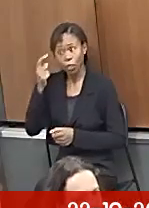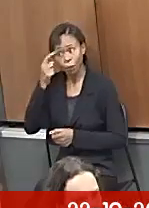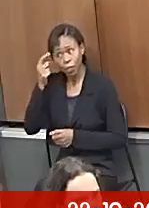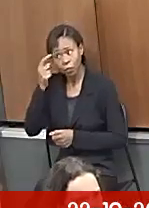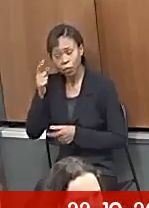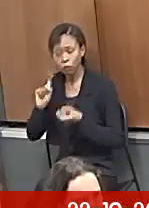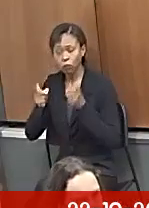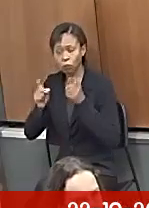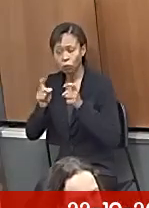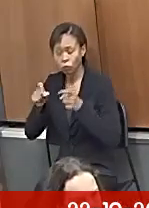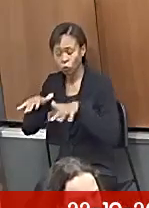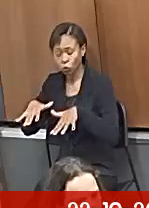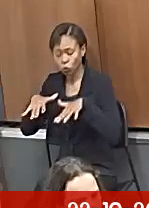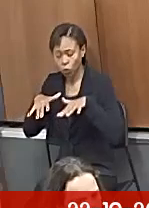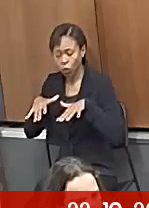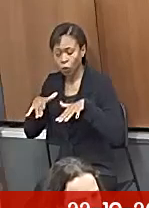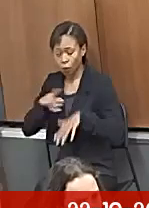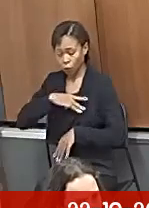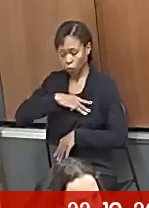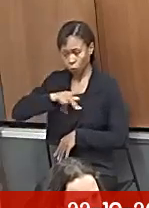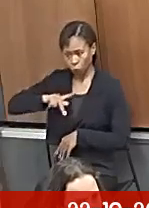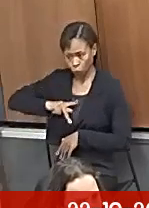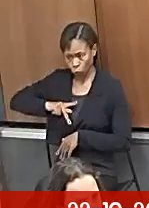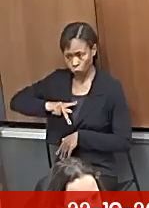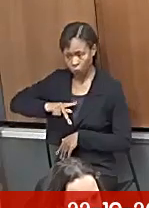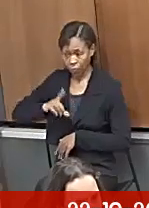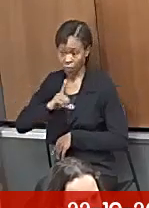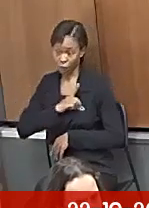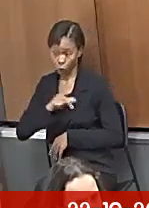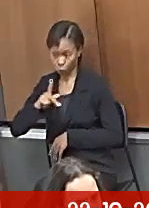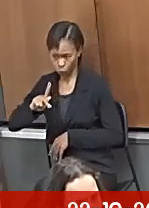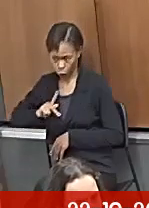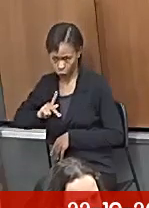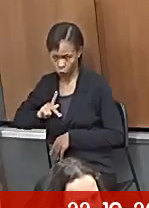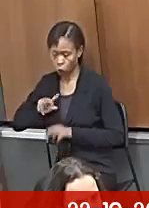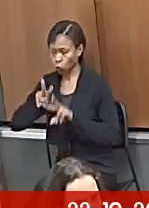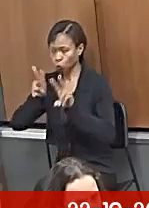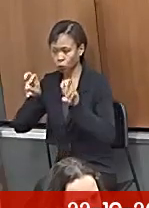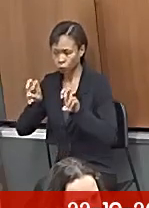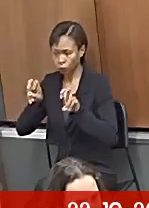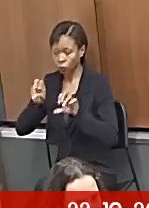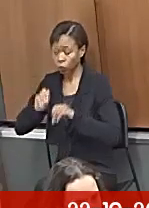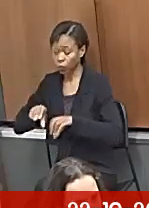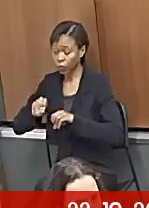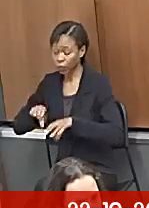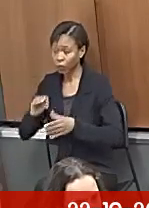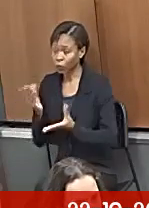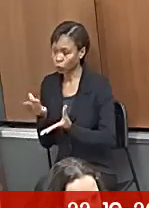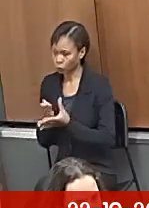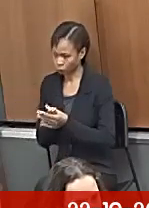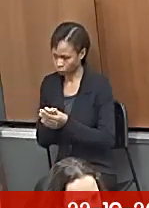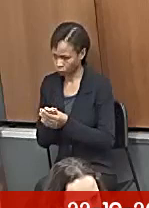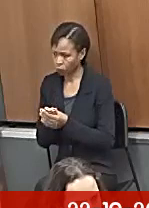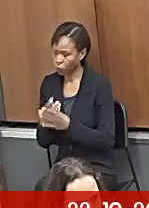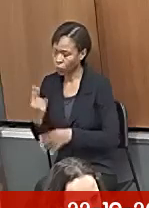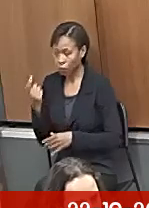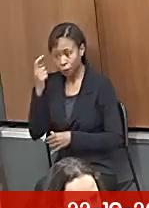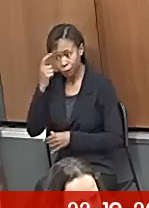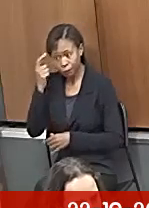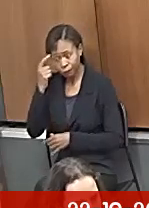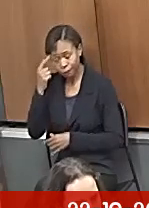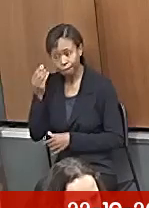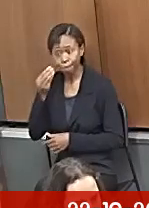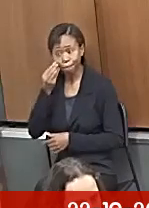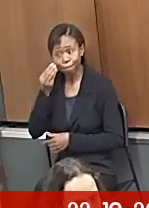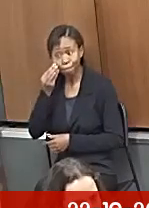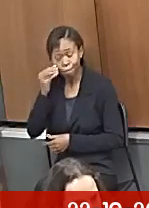entre Ministério Público e Defensoria de Educação Inclusiva, que é uma questão que a gente pensou exatamente para tentar